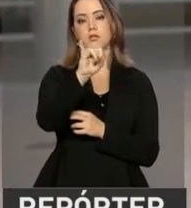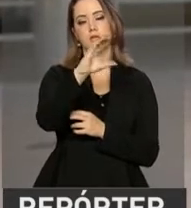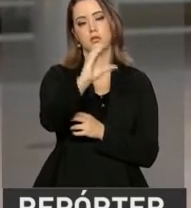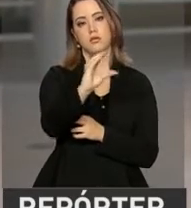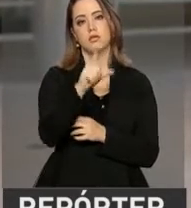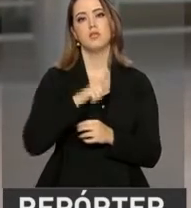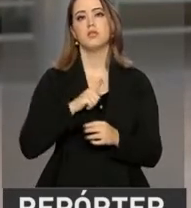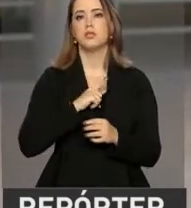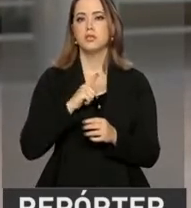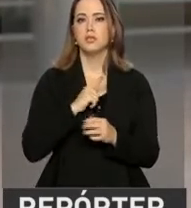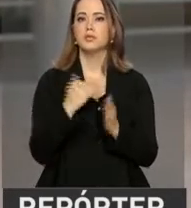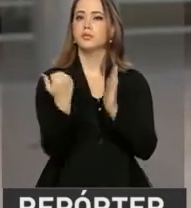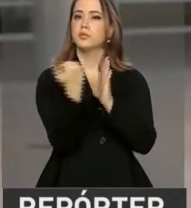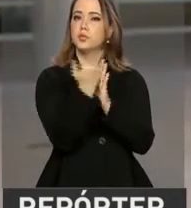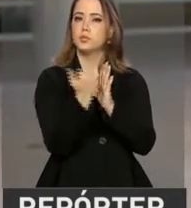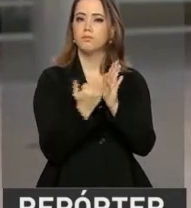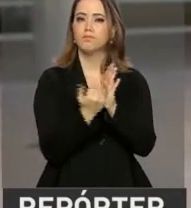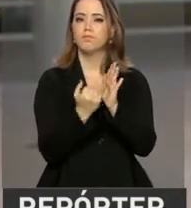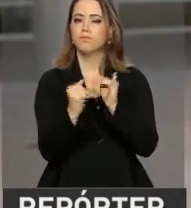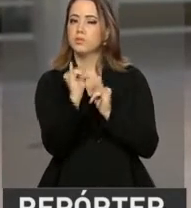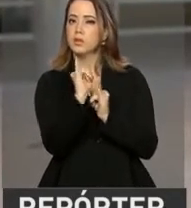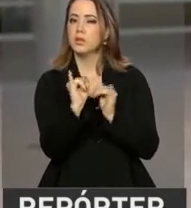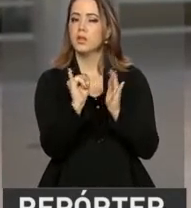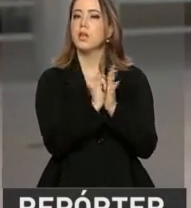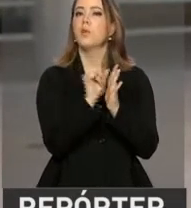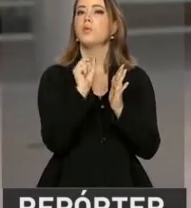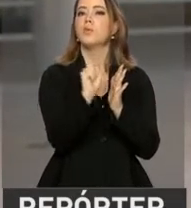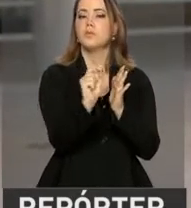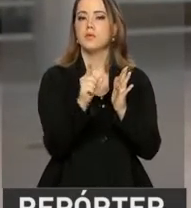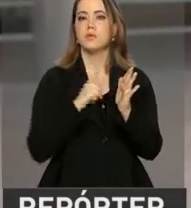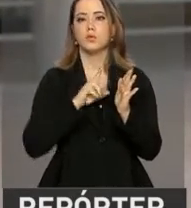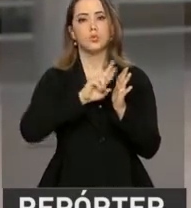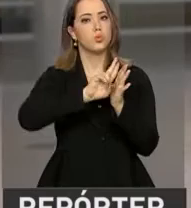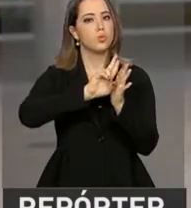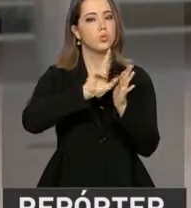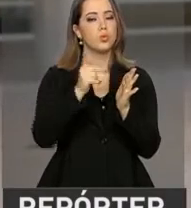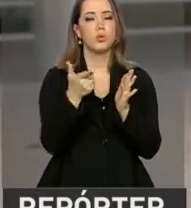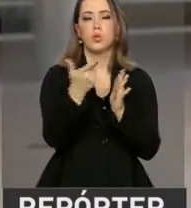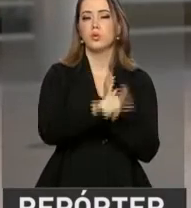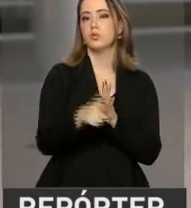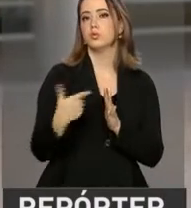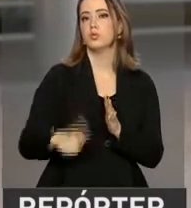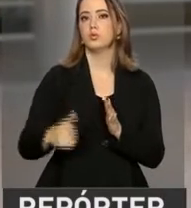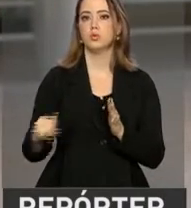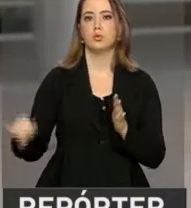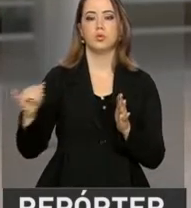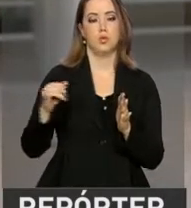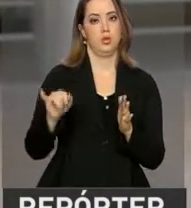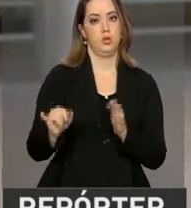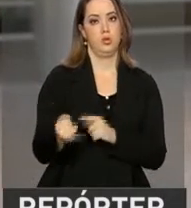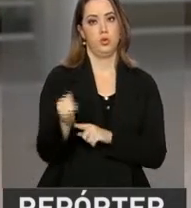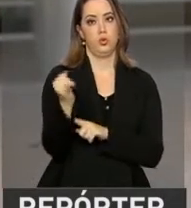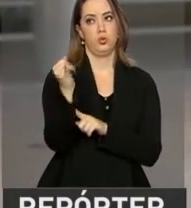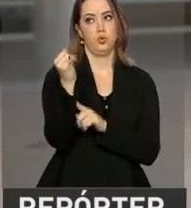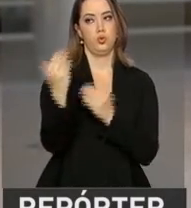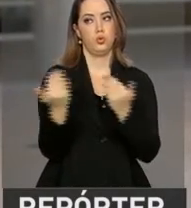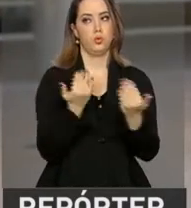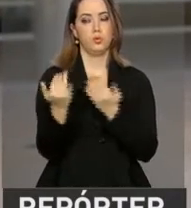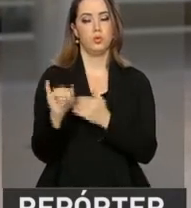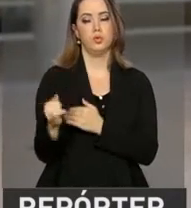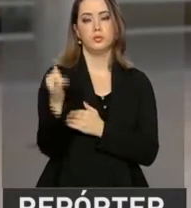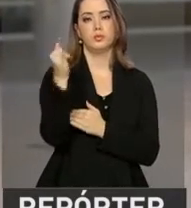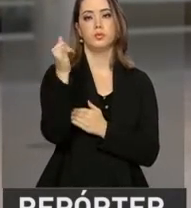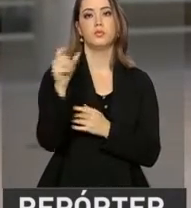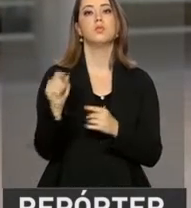um índice que serve de referência para todas as outras taxas de juros cobradas pelos bancos, como por exemplo as do cheque especial e do cartão de